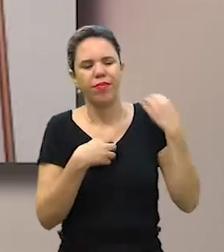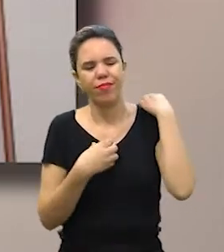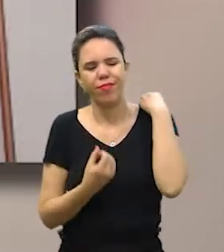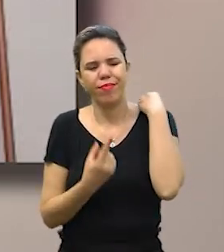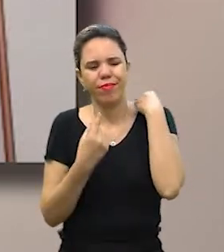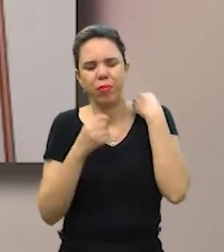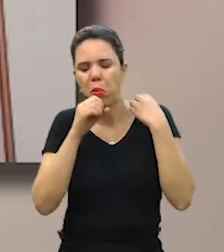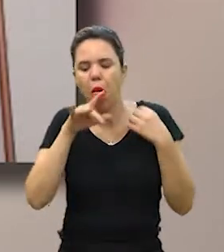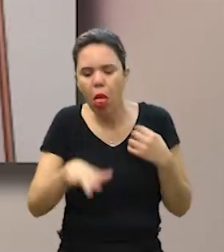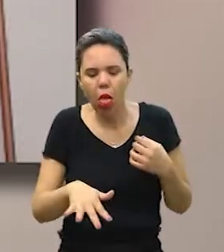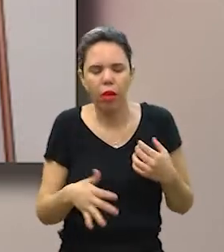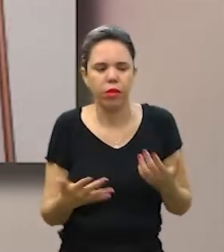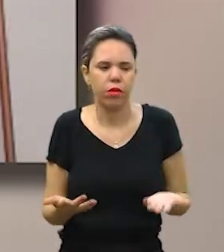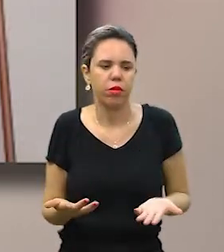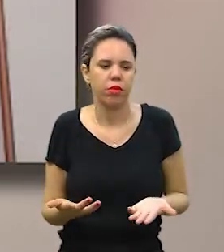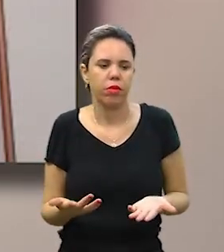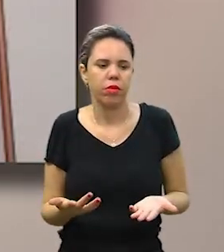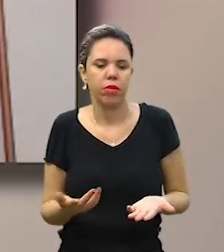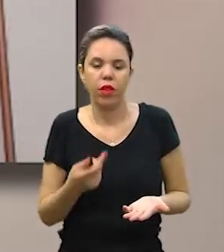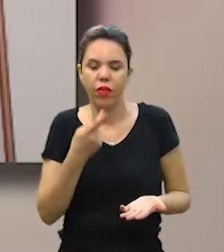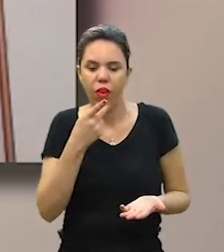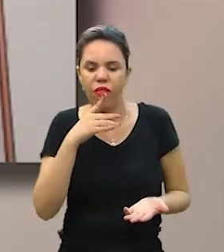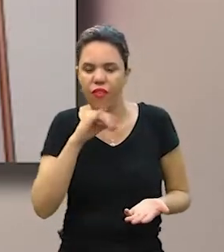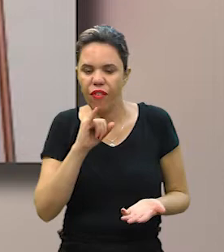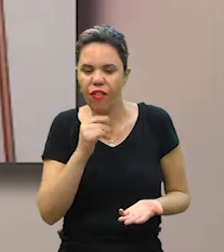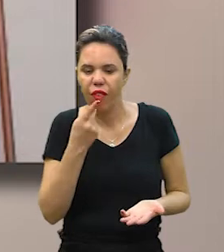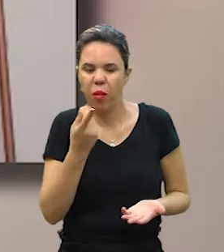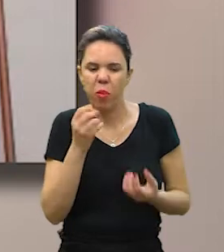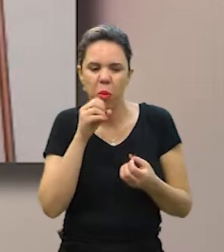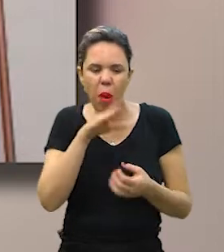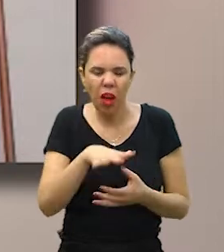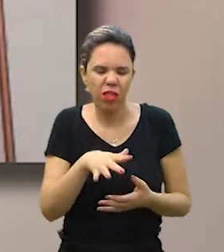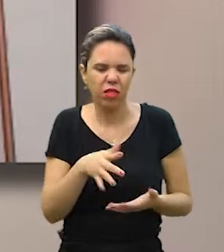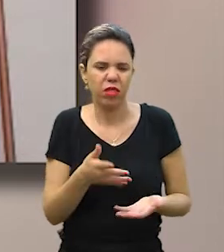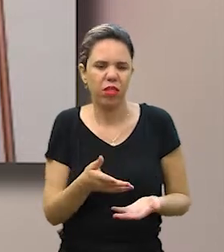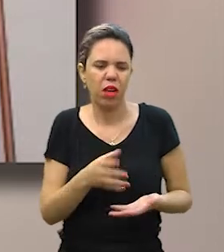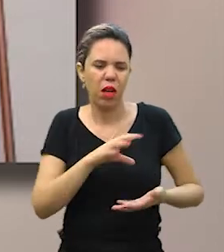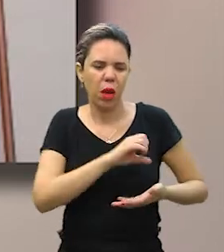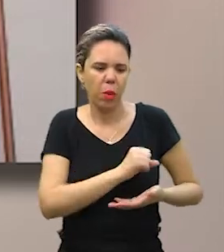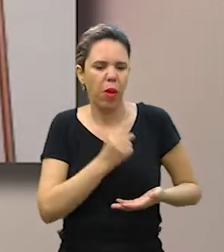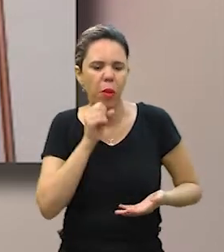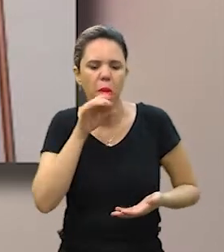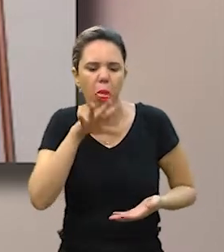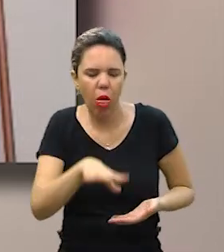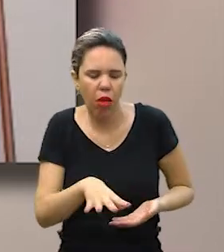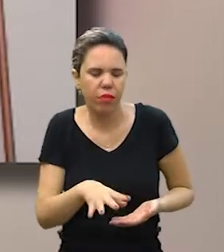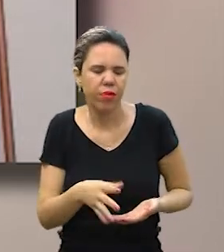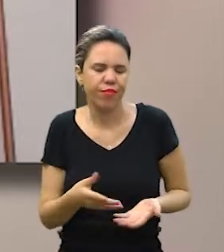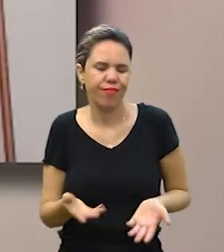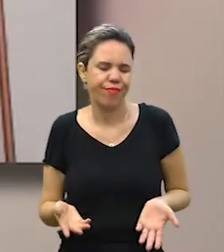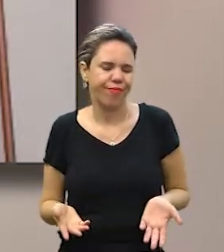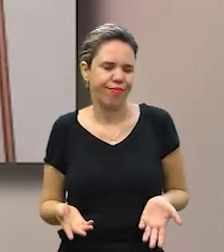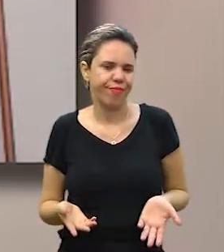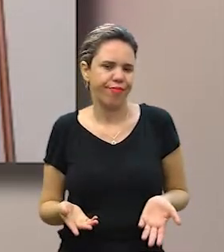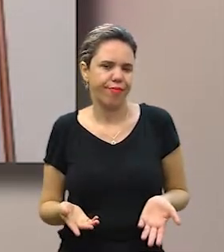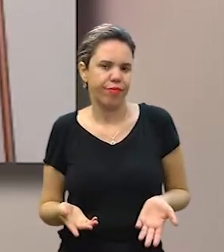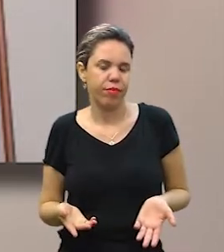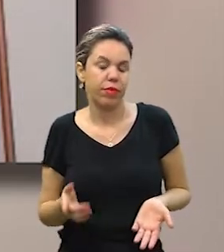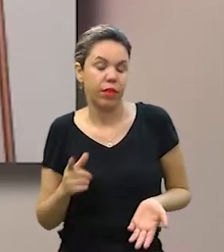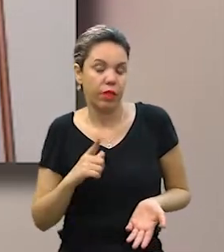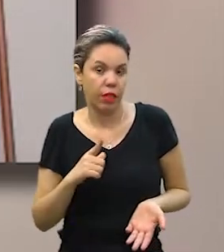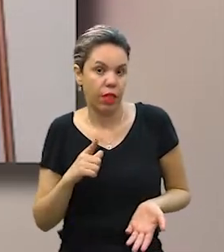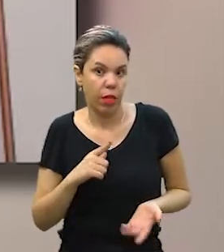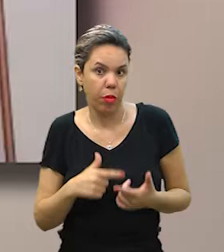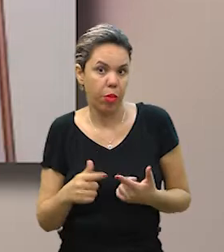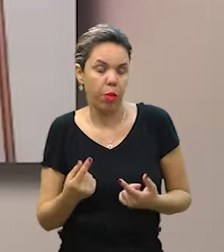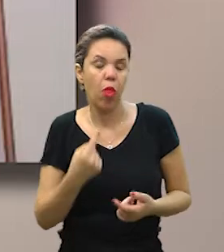tá vomitando, né? Normalmente eles relatam vômito intenso, mama volta tudo. Então existe aí